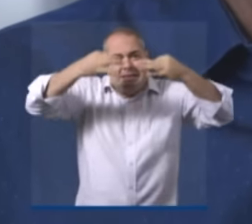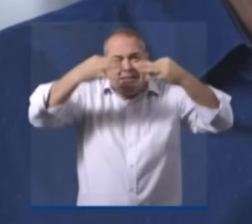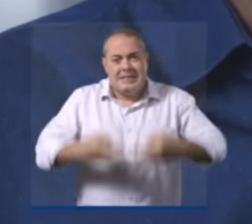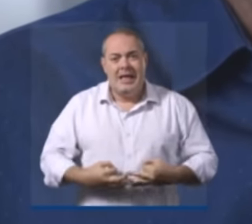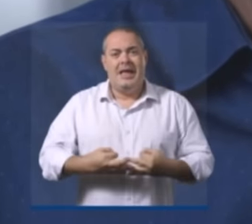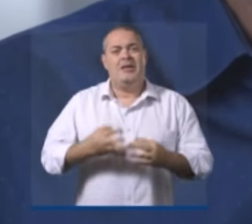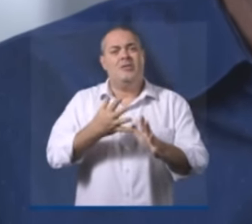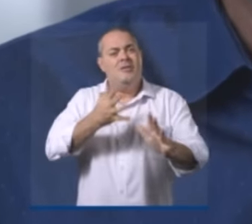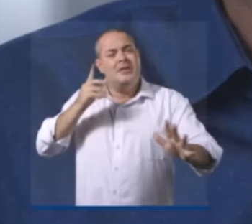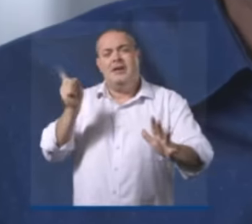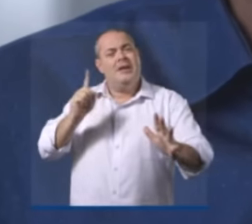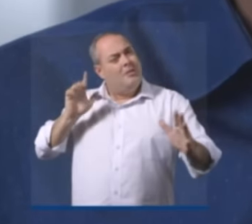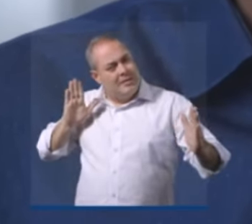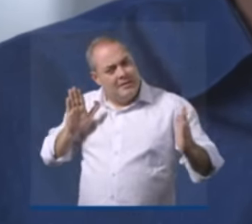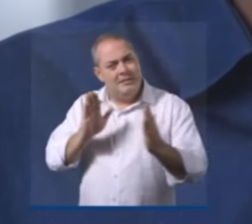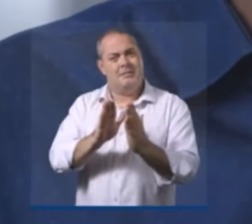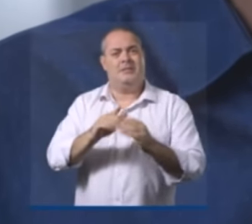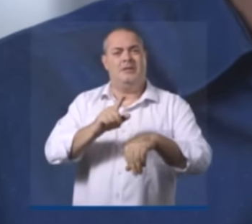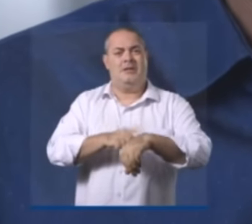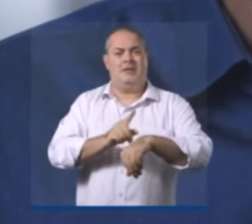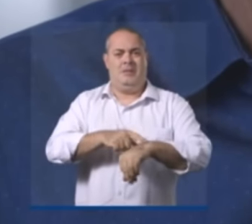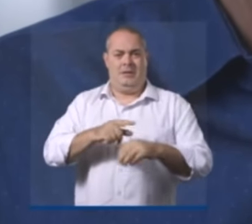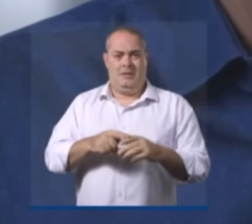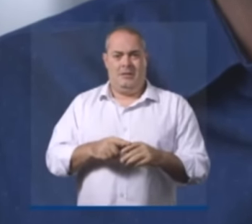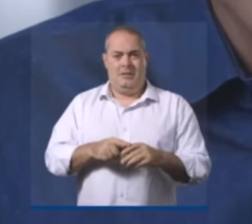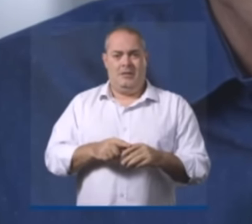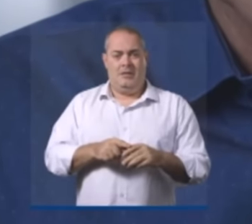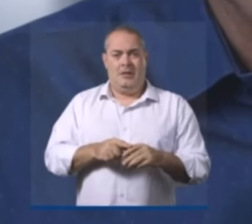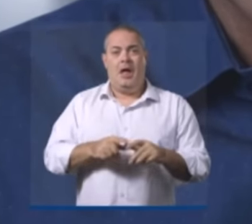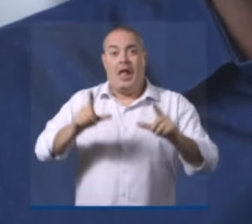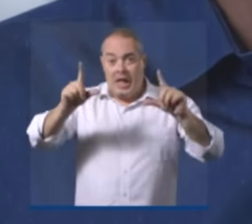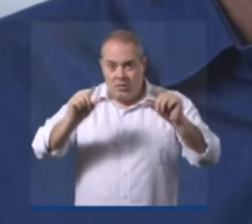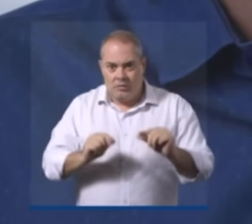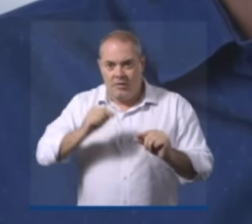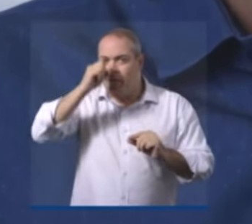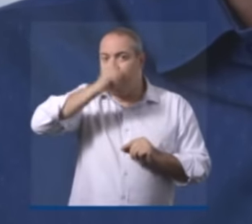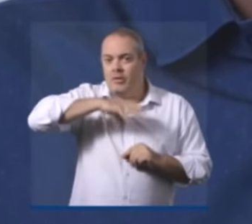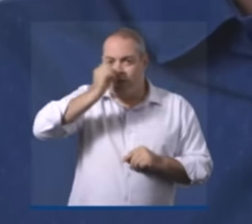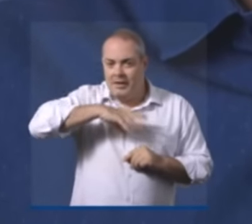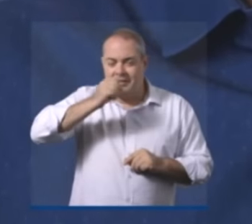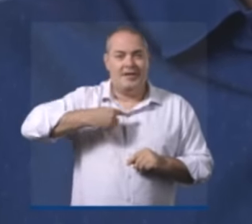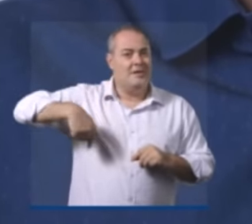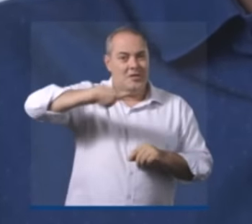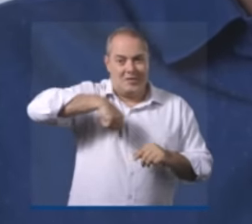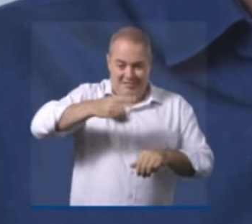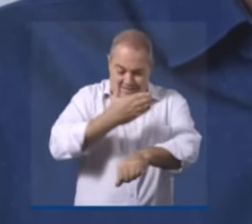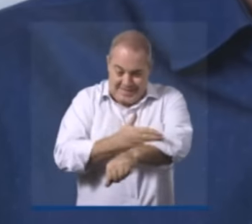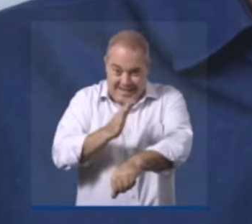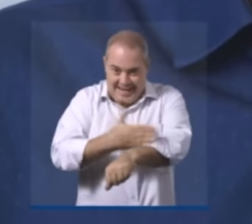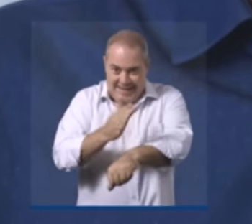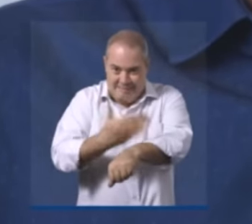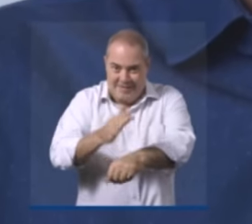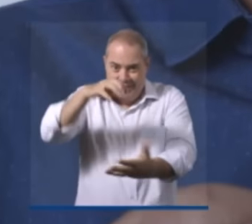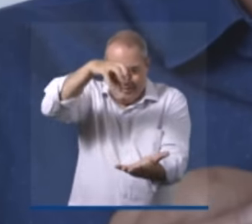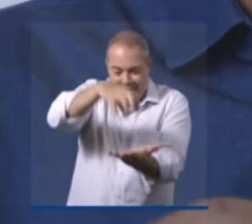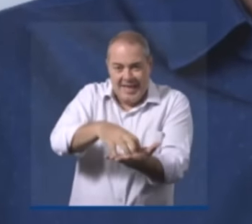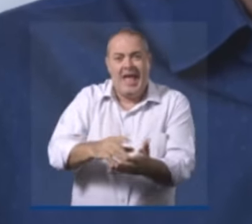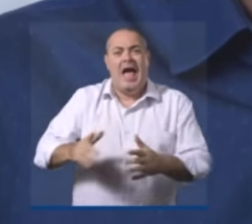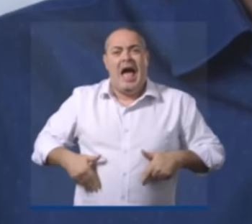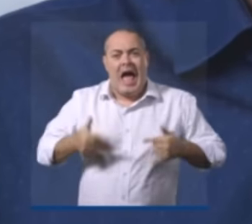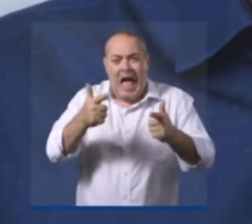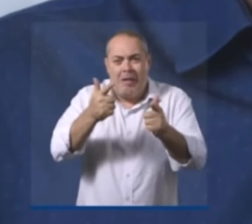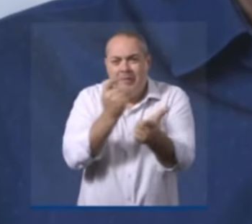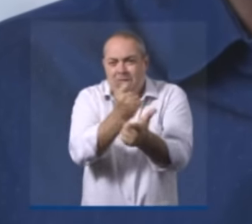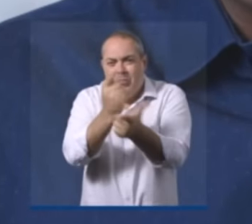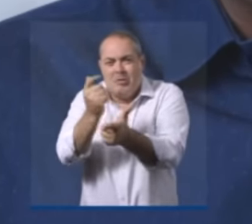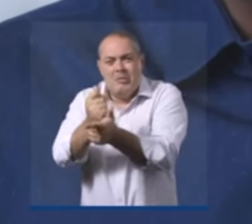para regularizar o atendimento e você não ter que esperar tanto. Agora, para reduzir a violência, vamos